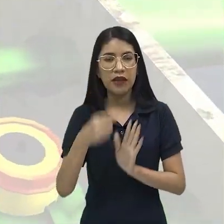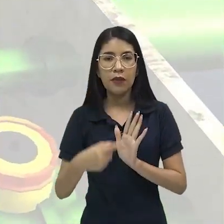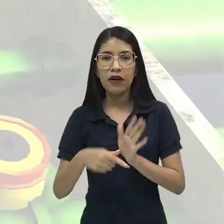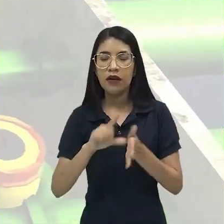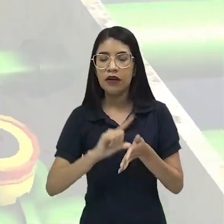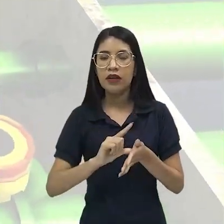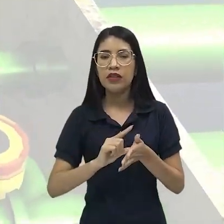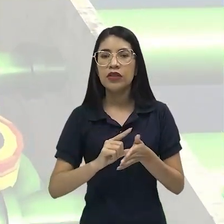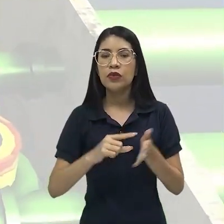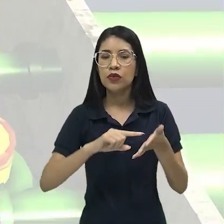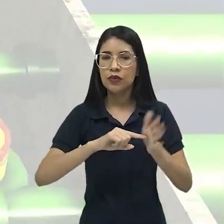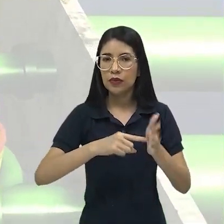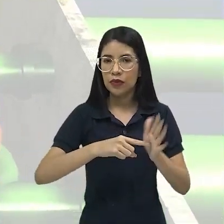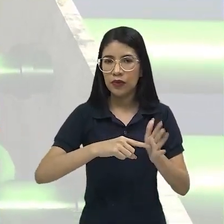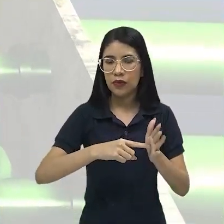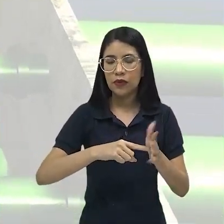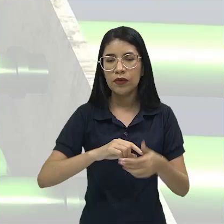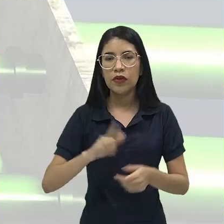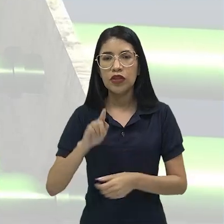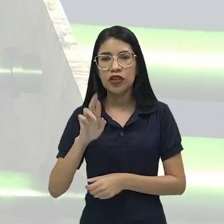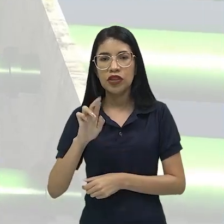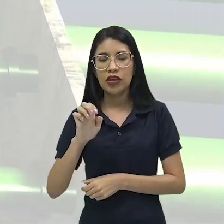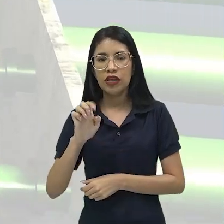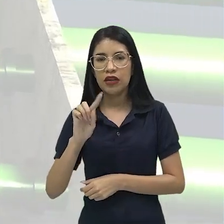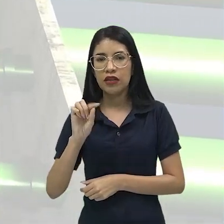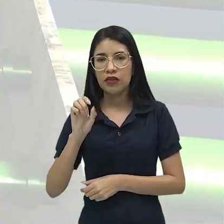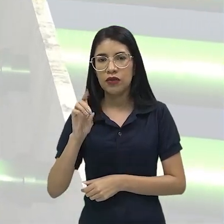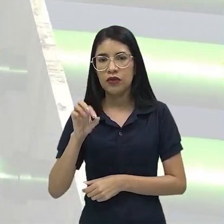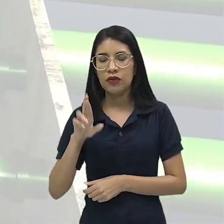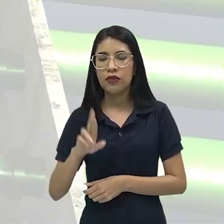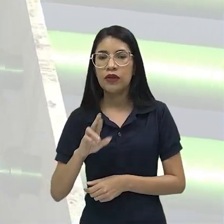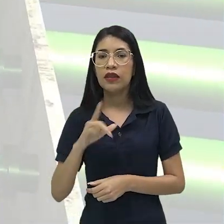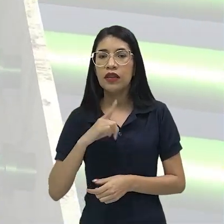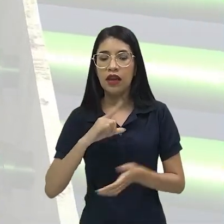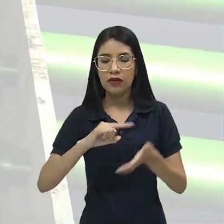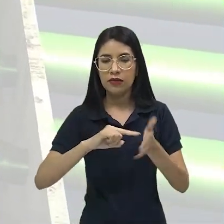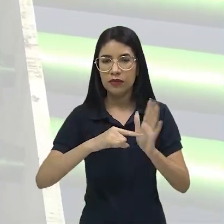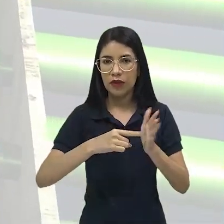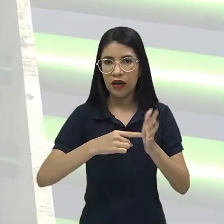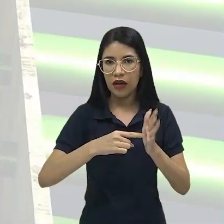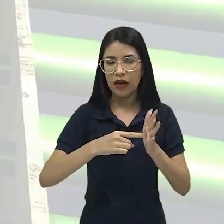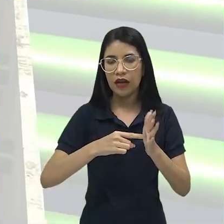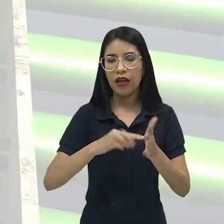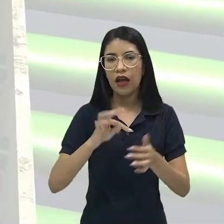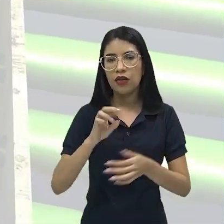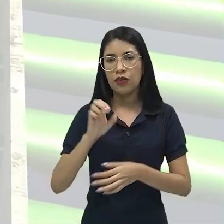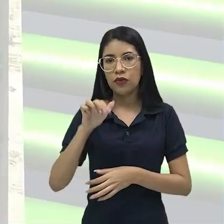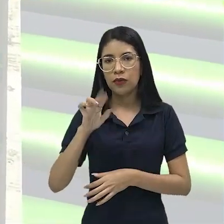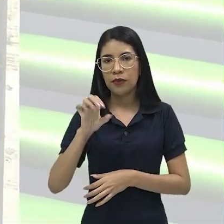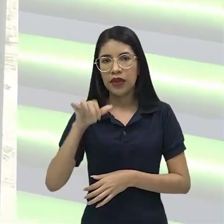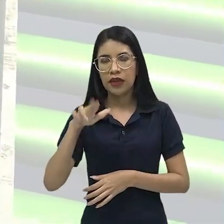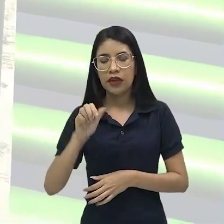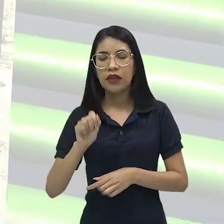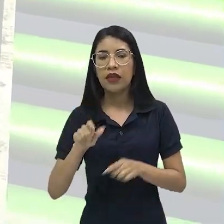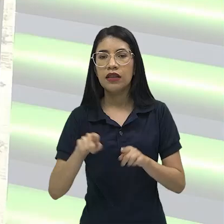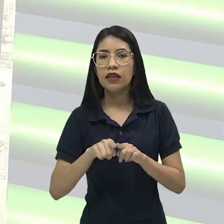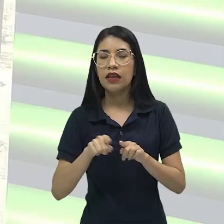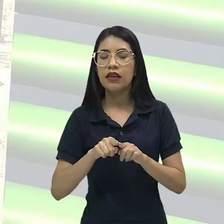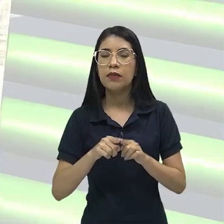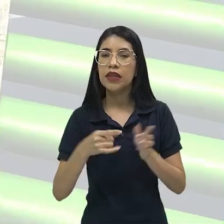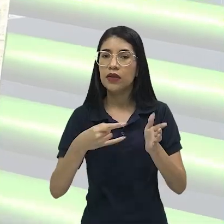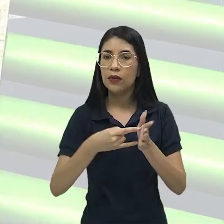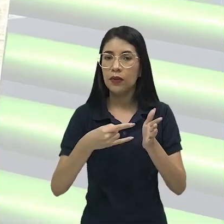no gerador. Uma turbina vai começar a se movimentar, movimentando um ímã que está perto a